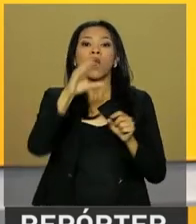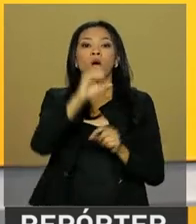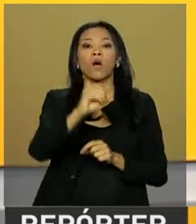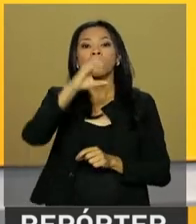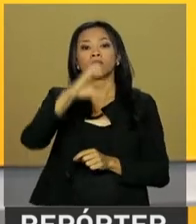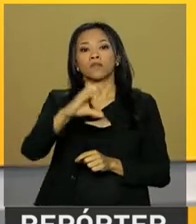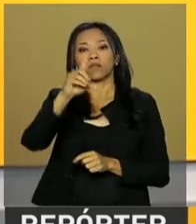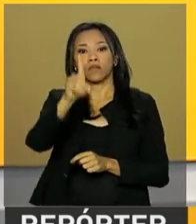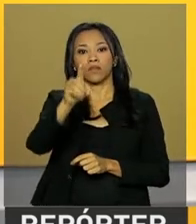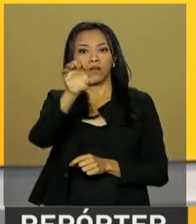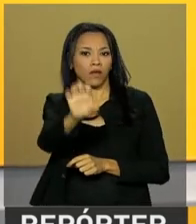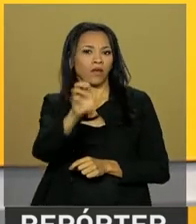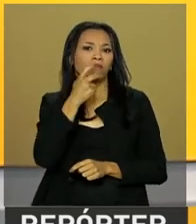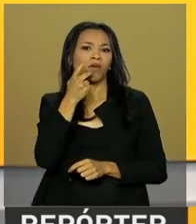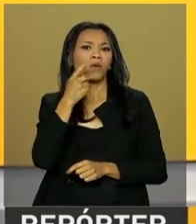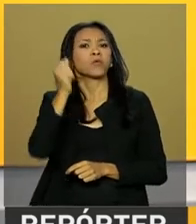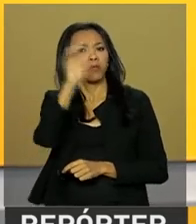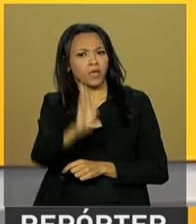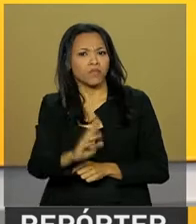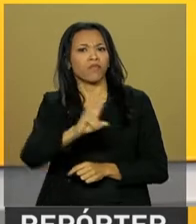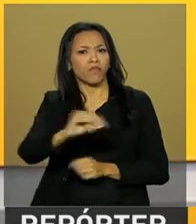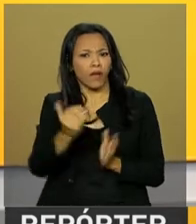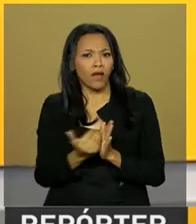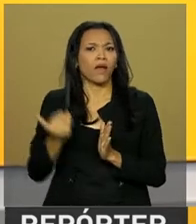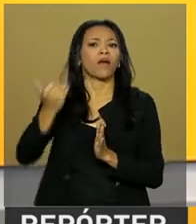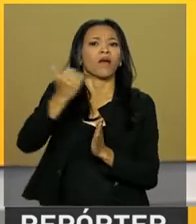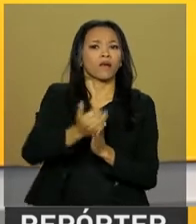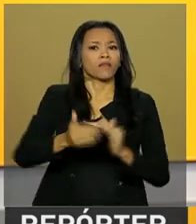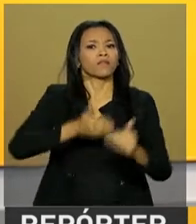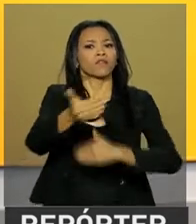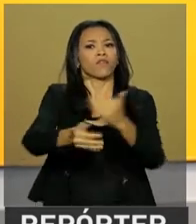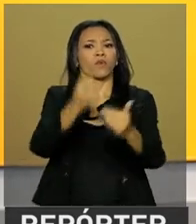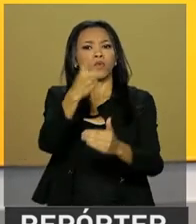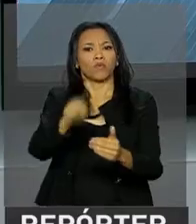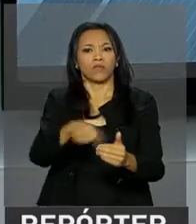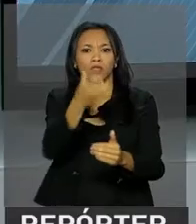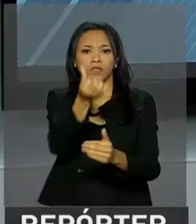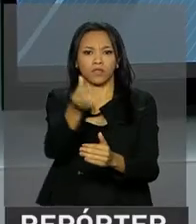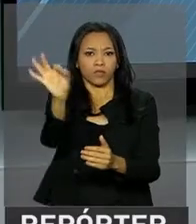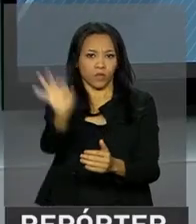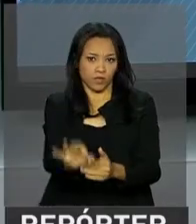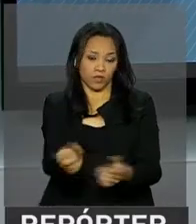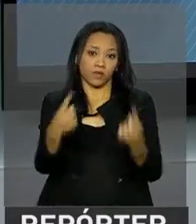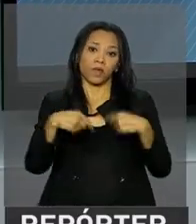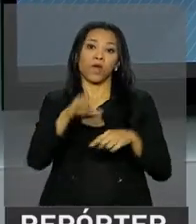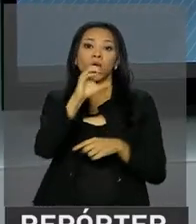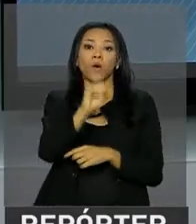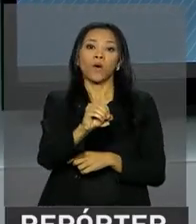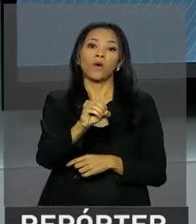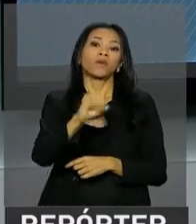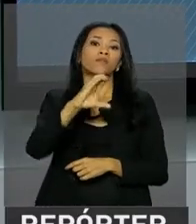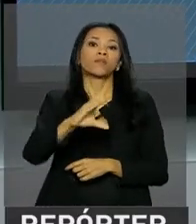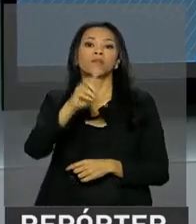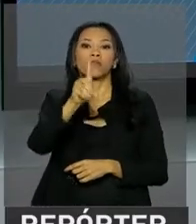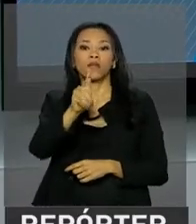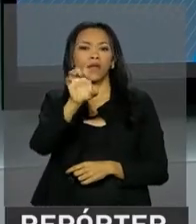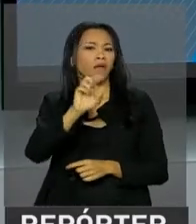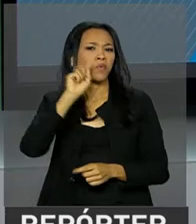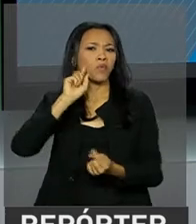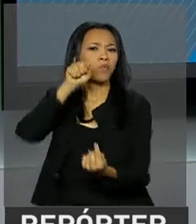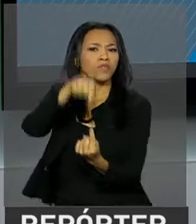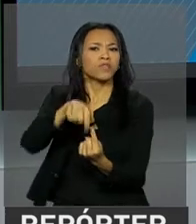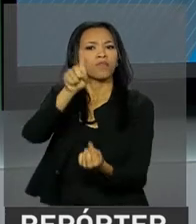estima que o brasil vai crescer 1,6 por cento aos fps dedica à pesquisa